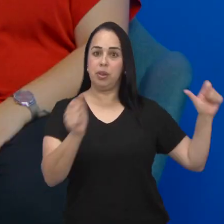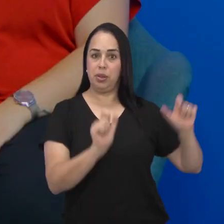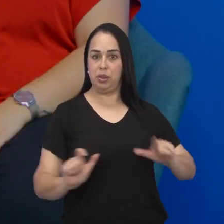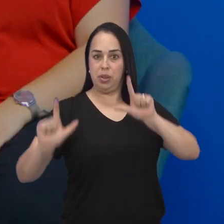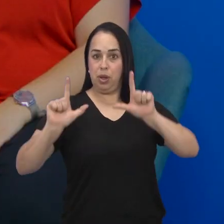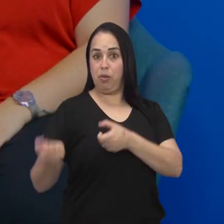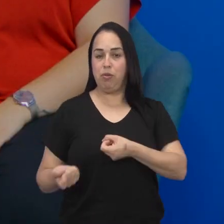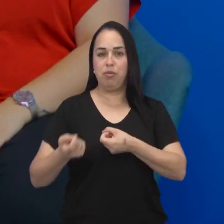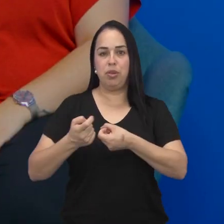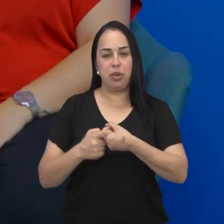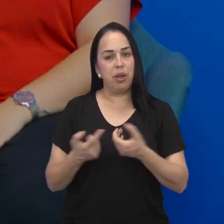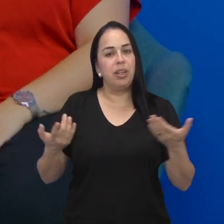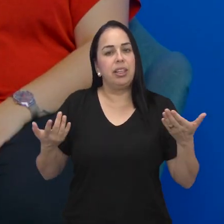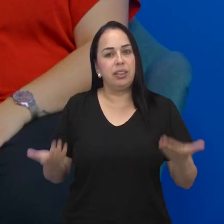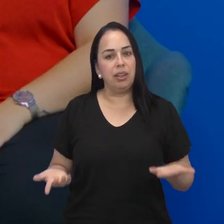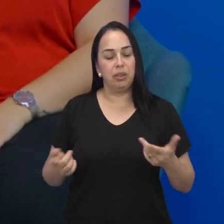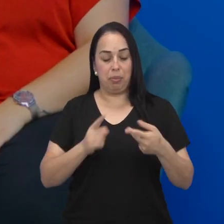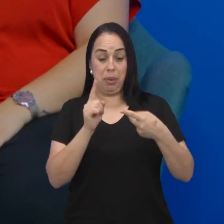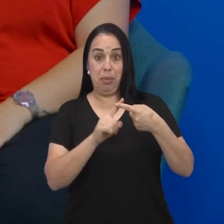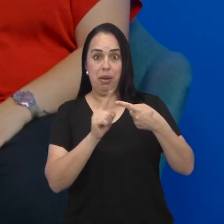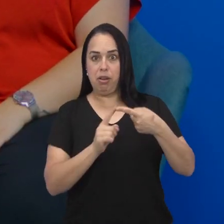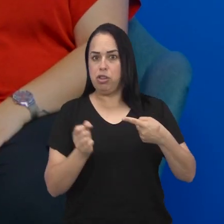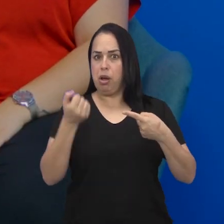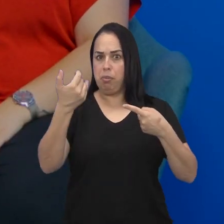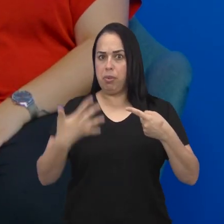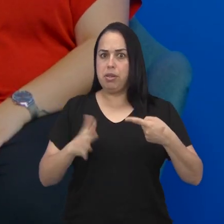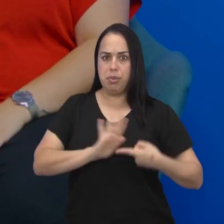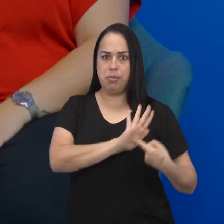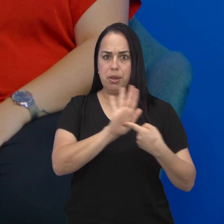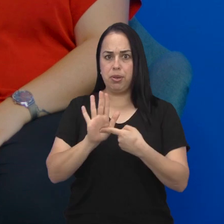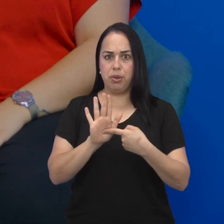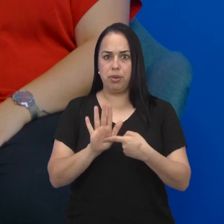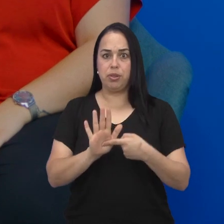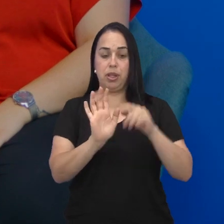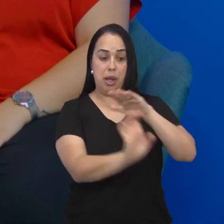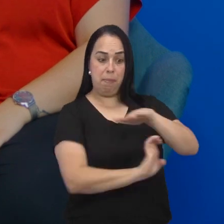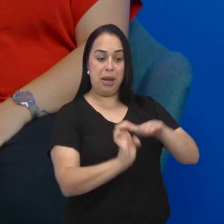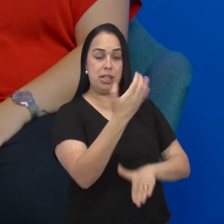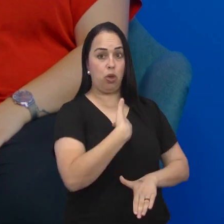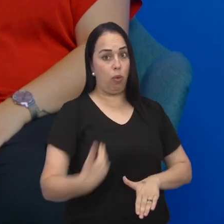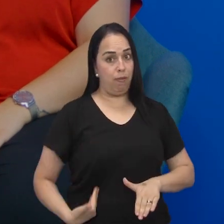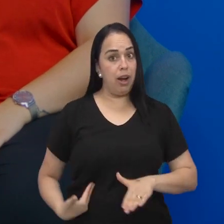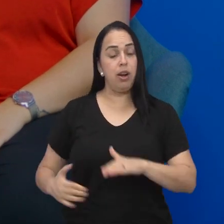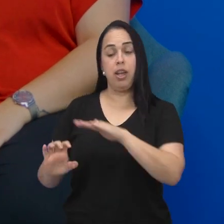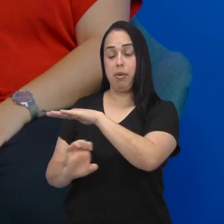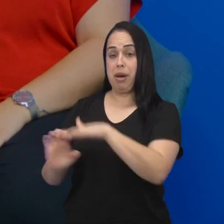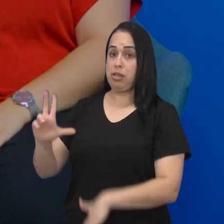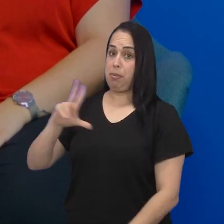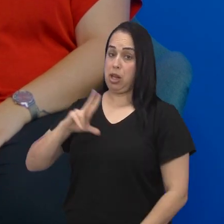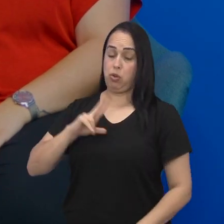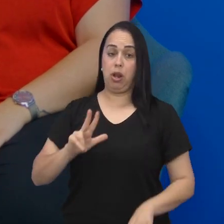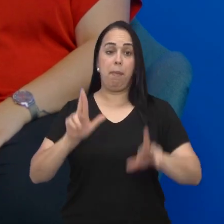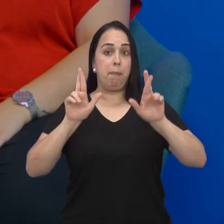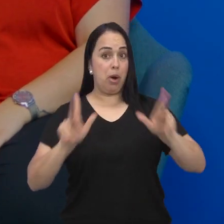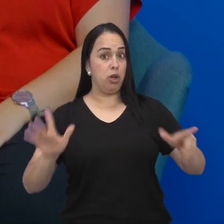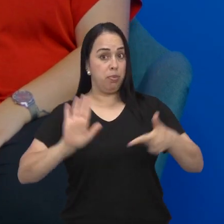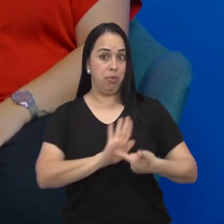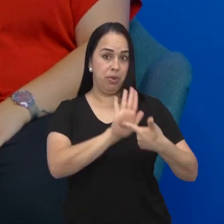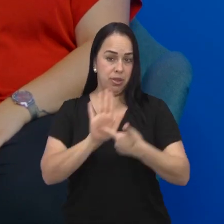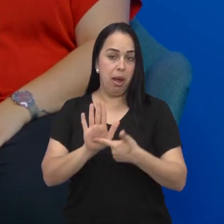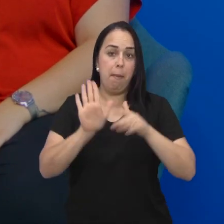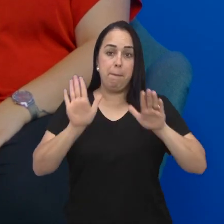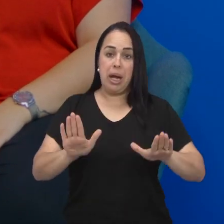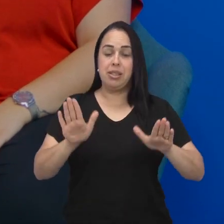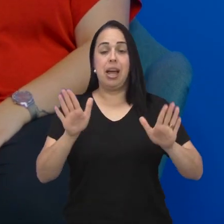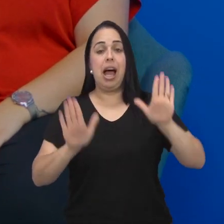O Sobre Política está de volta. Bom, no primeiro bloco nós te mostramos a diferença entre empresas privadas e públicas. Mas às vezes